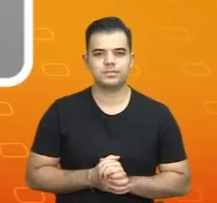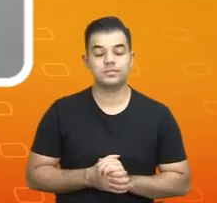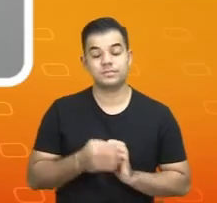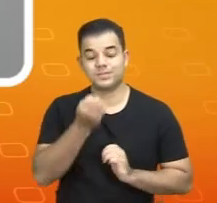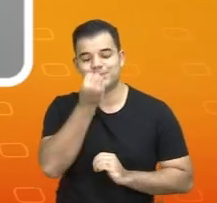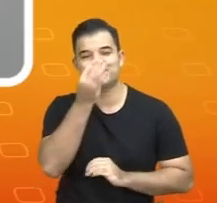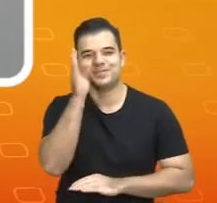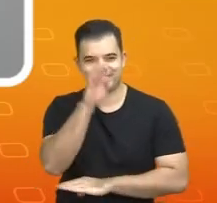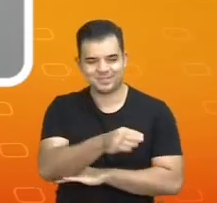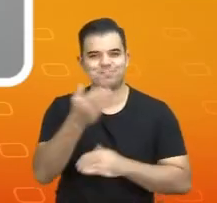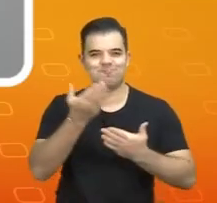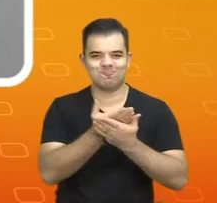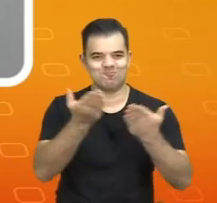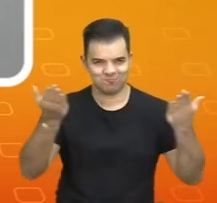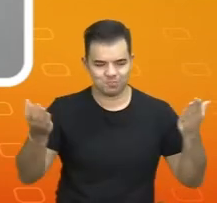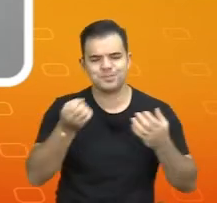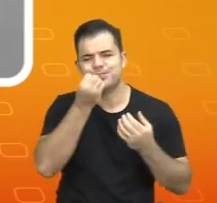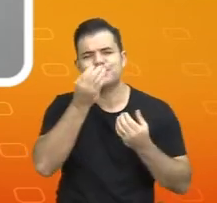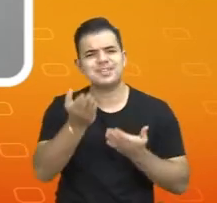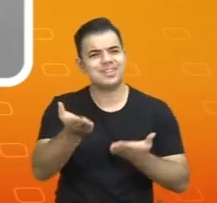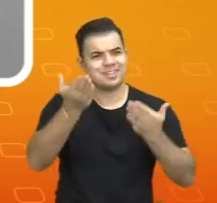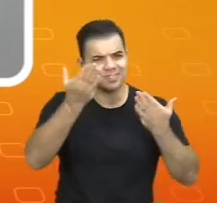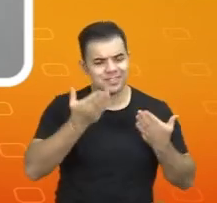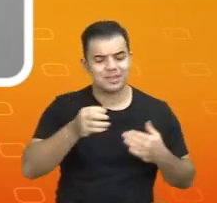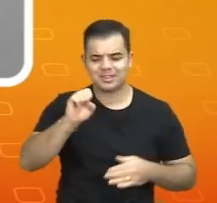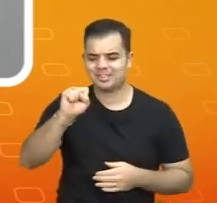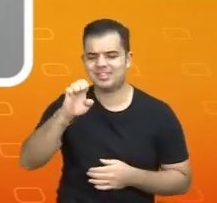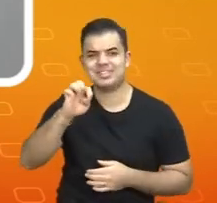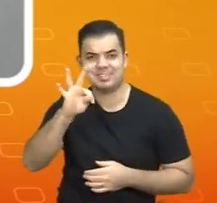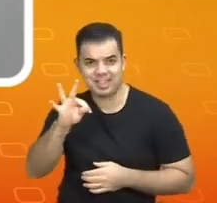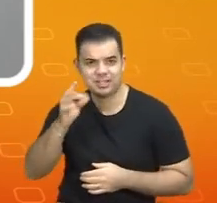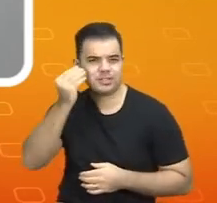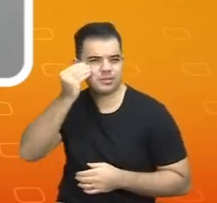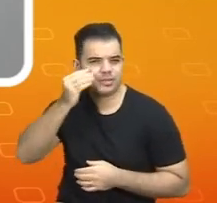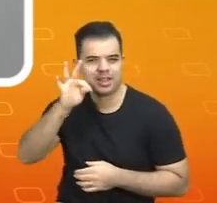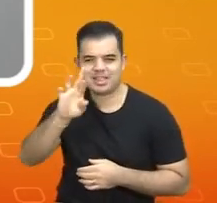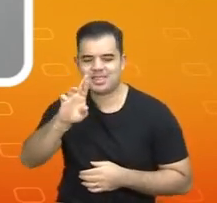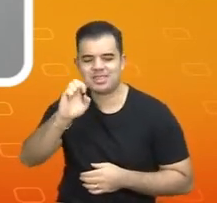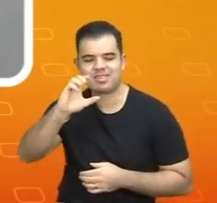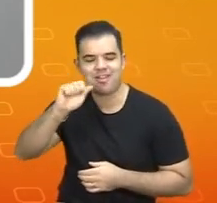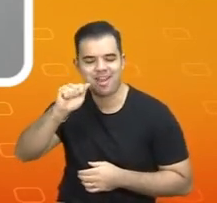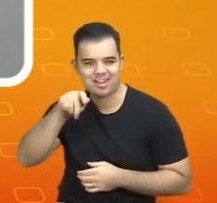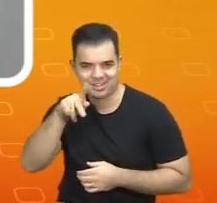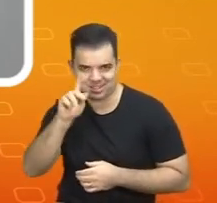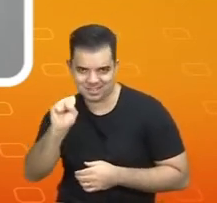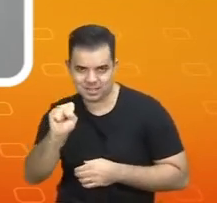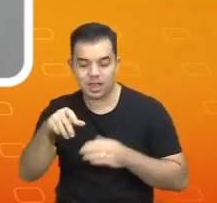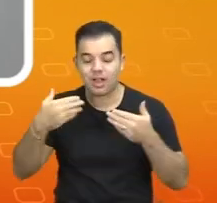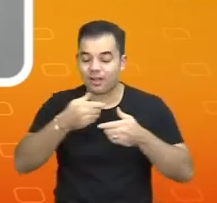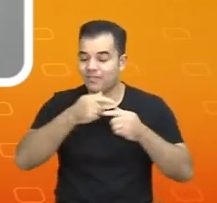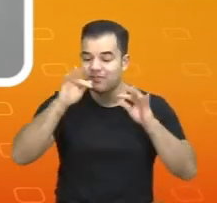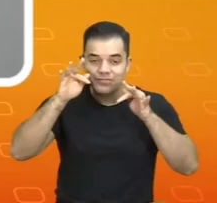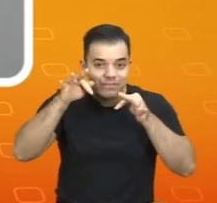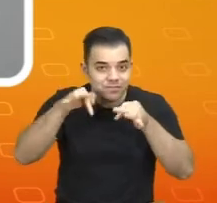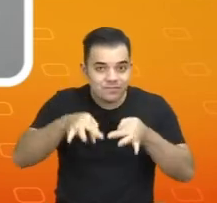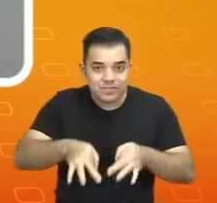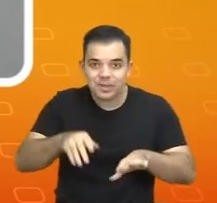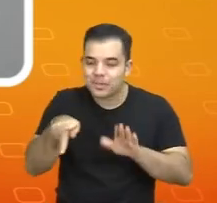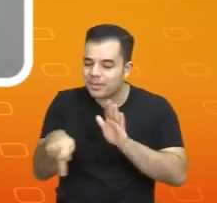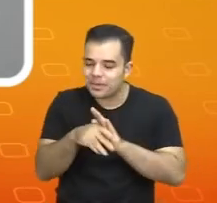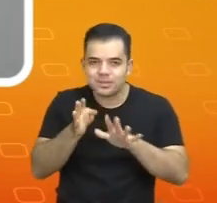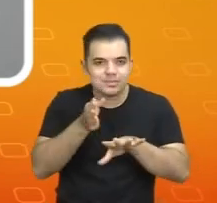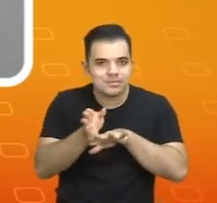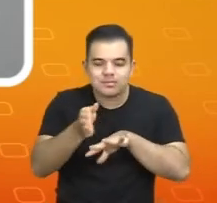Muito boa tarde a todos e bem-vindo ao Set Experience Tracks. Estamos na reta final dessa trilha e